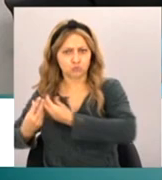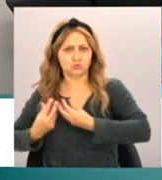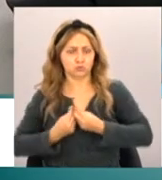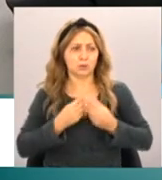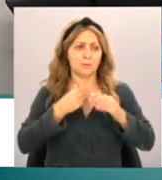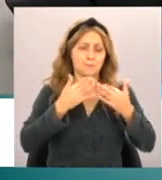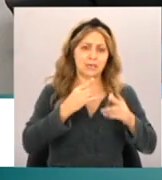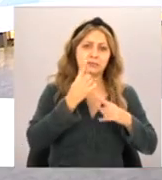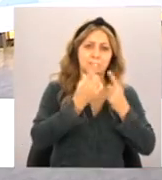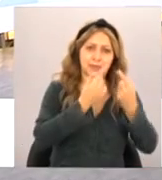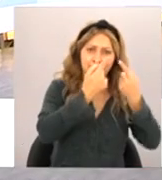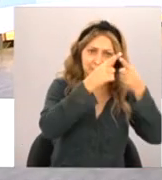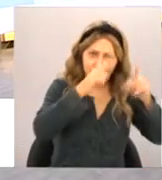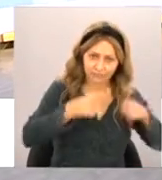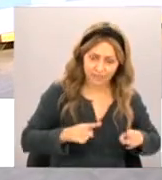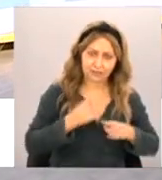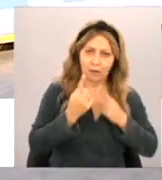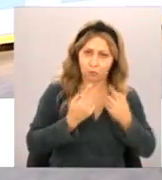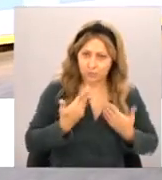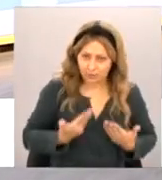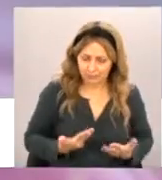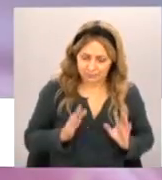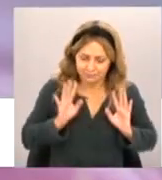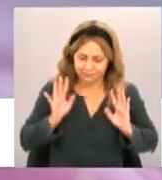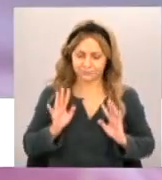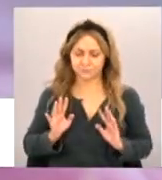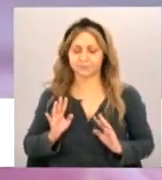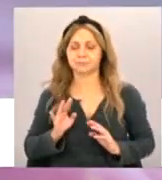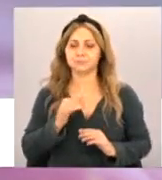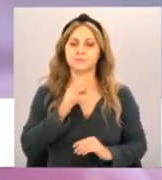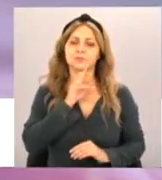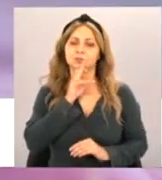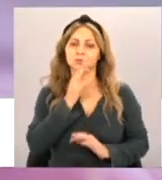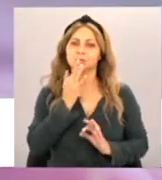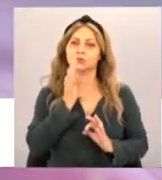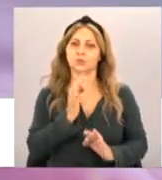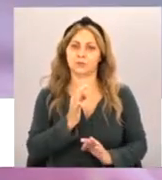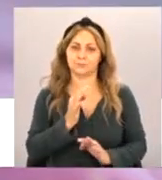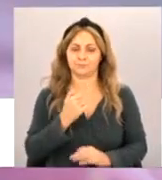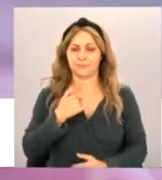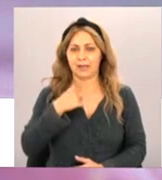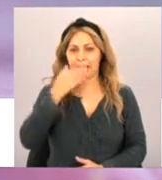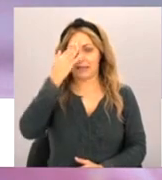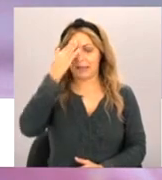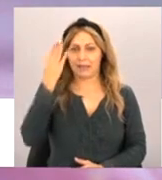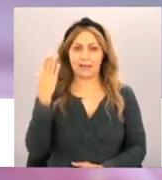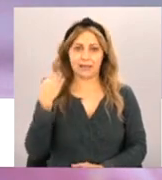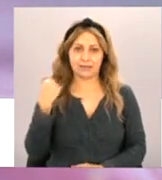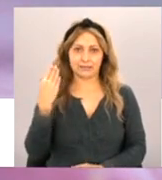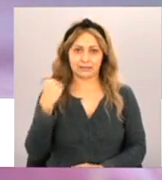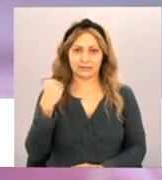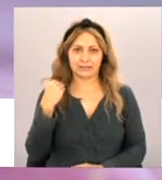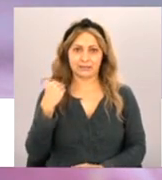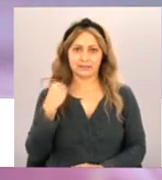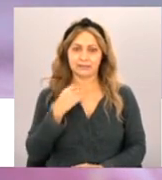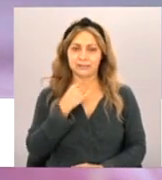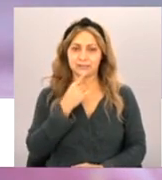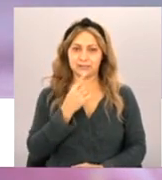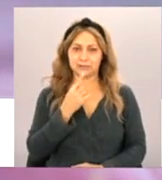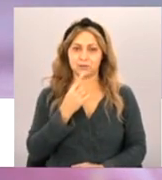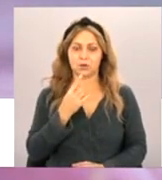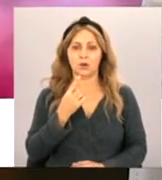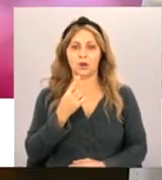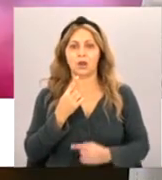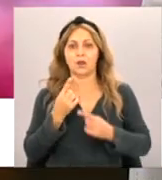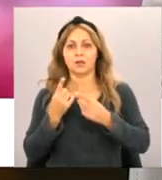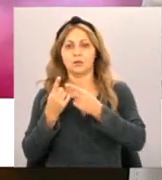conversa mas muitas vezes concretamente corrente abaixo não eu acho a Catarina apresentou convergências com o livro e